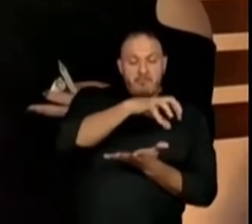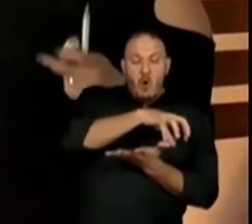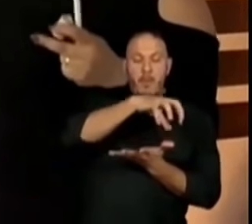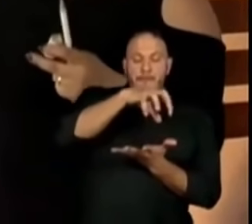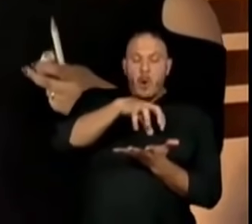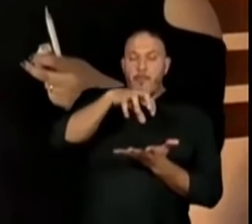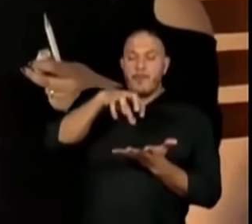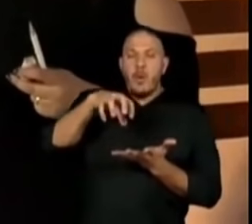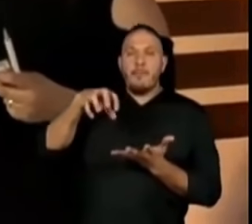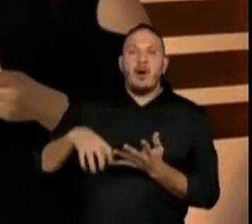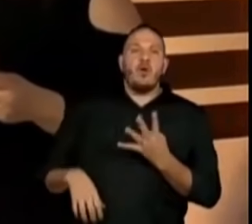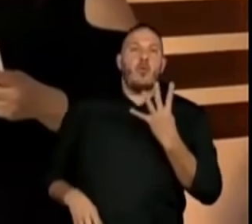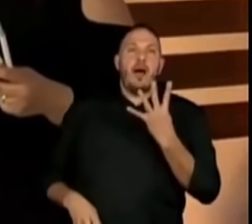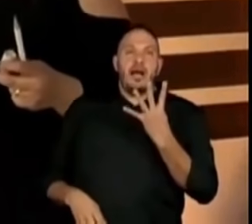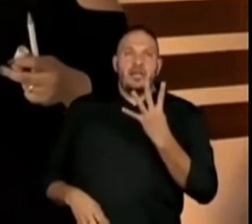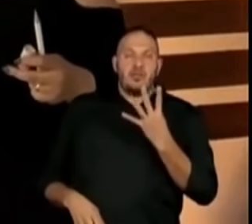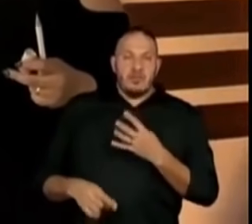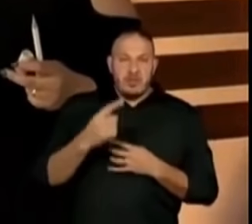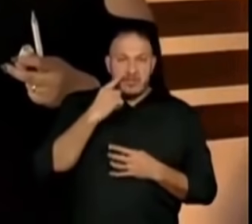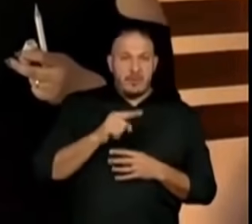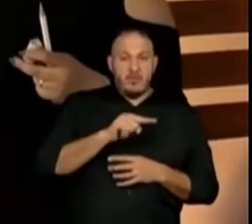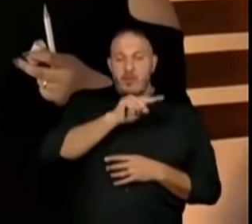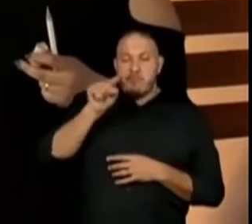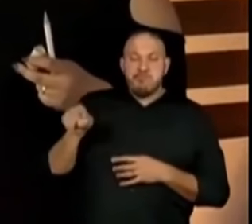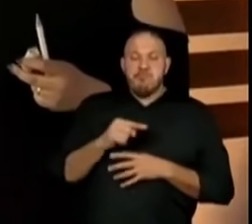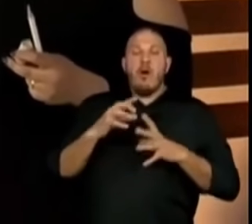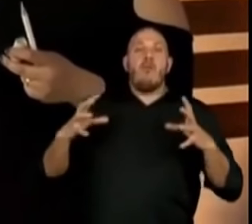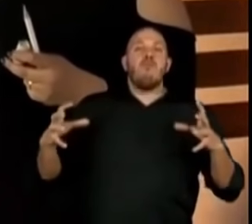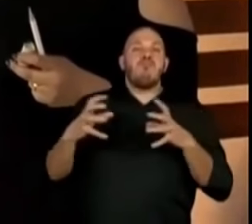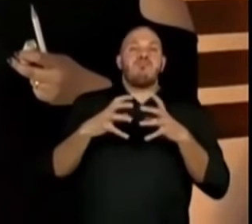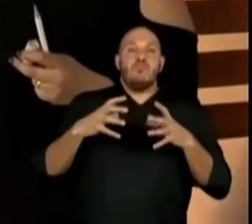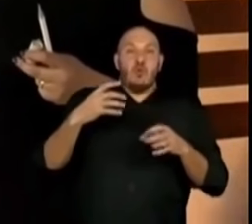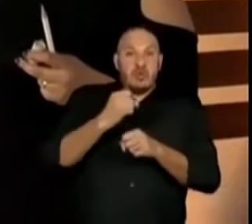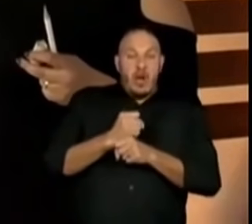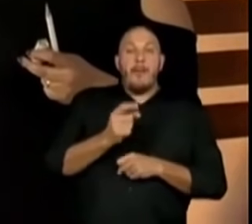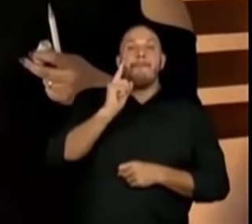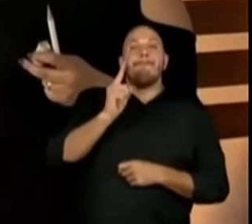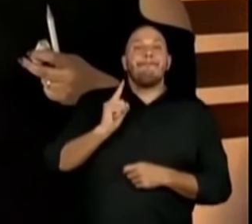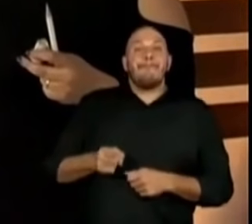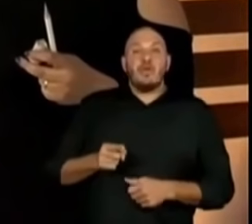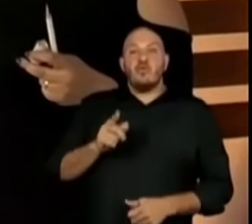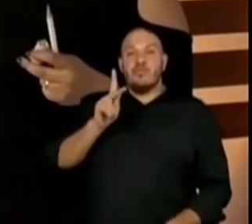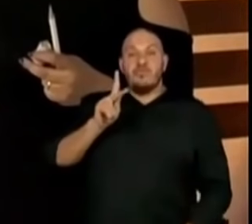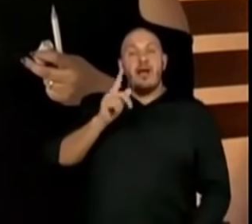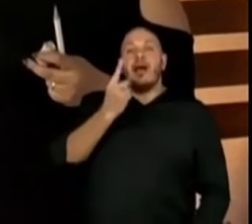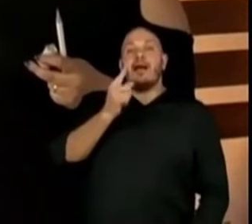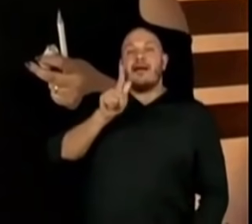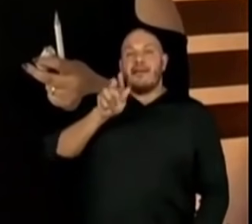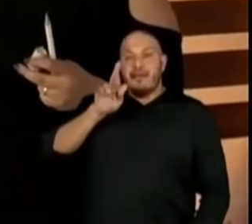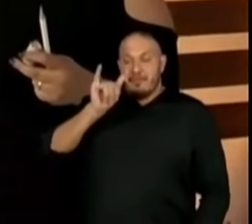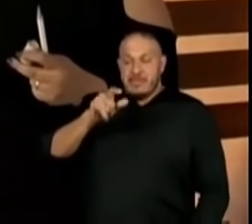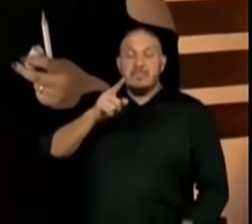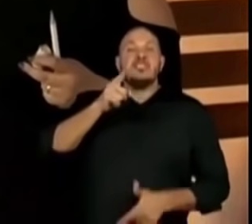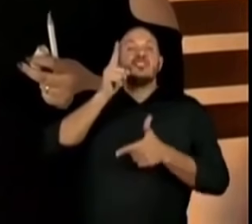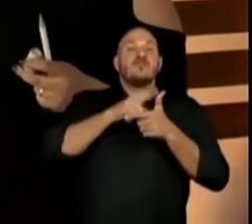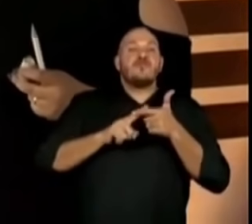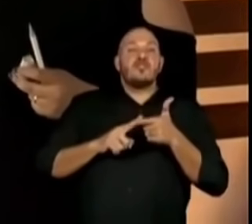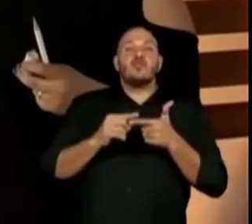3/4 partes, né? Então eu tenho que pegar essa parte aqui, que é o inteiro, esse 1.000, e dividir por 4 para descobrir, a